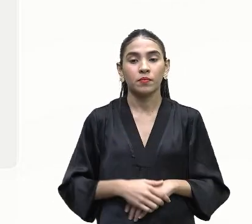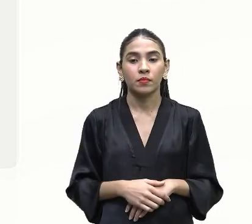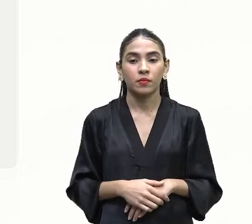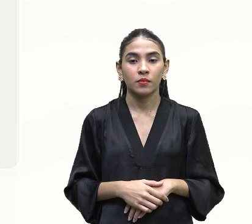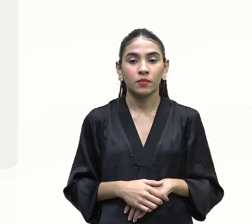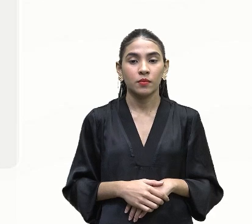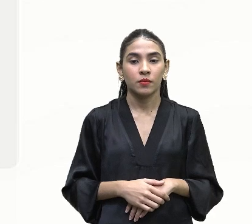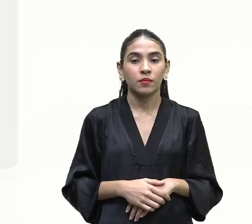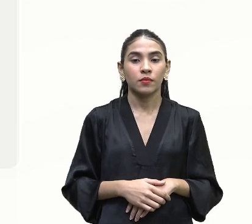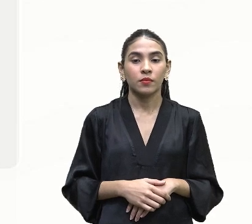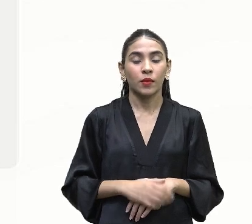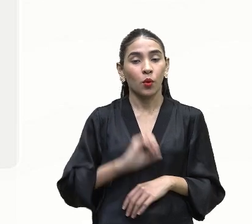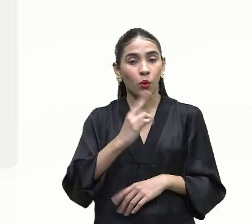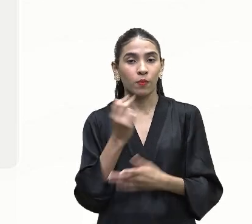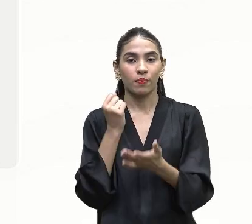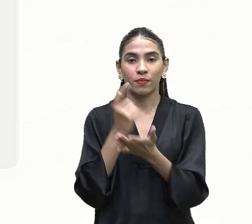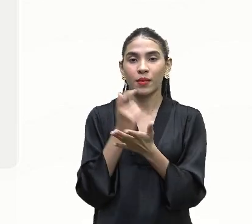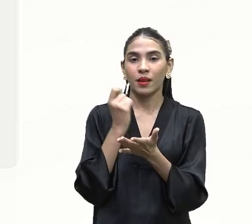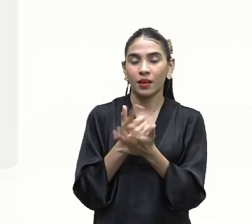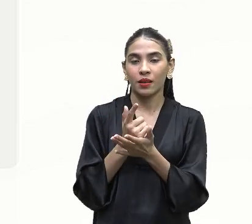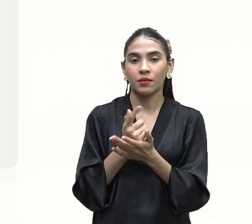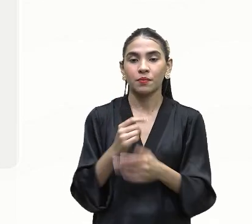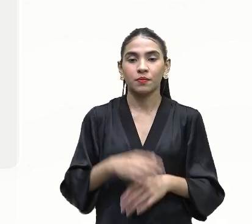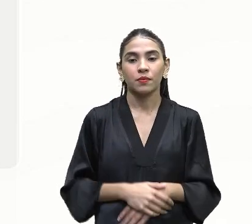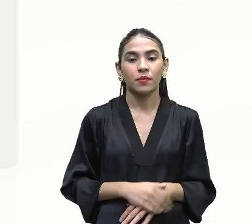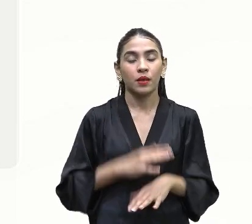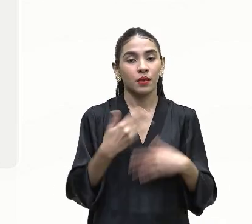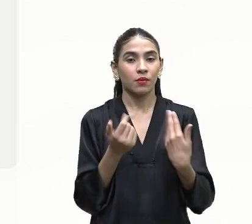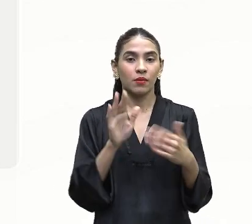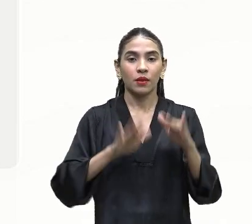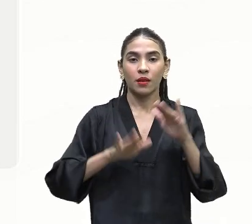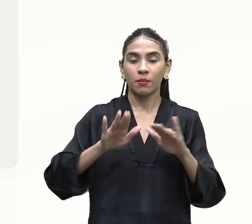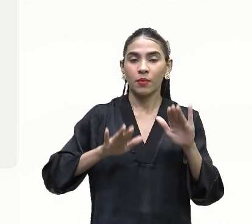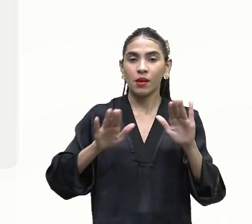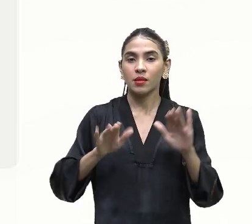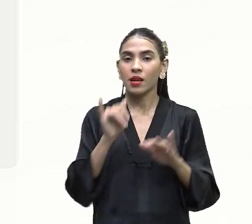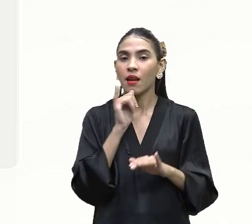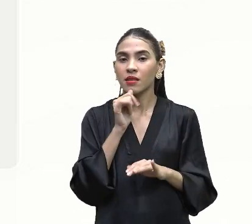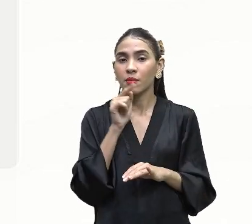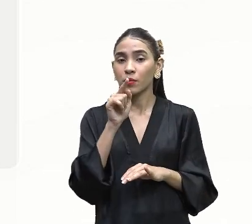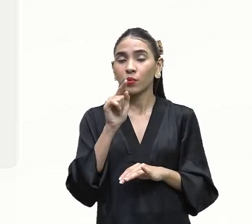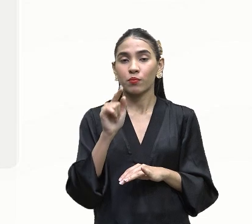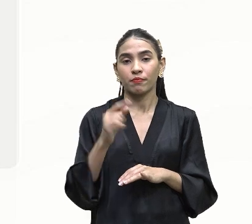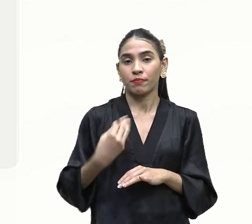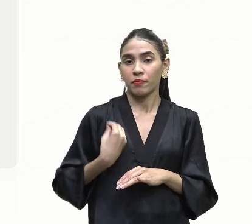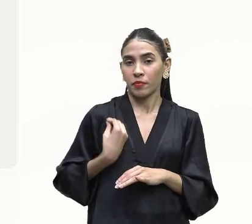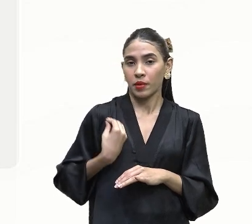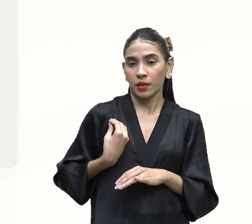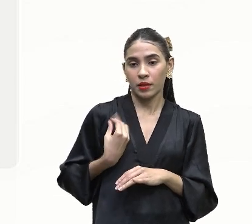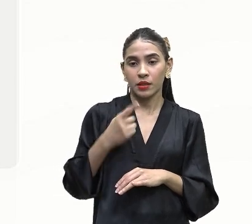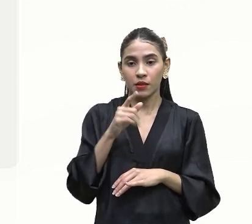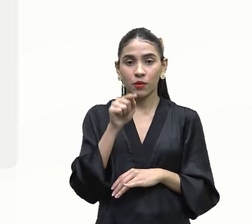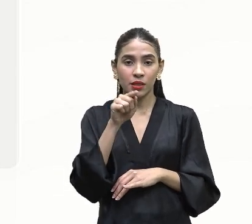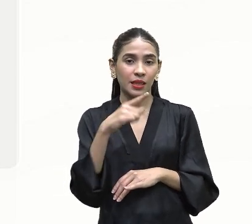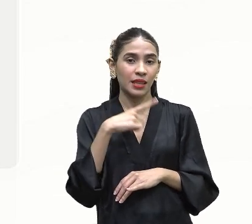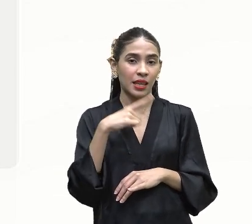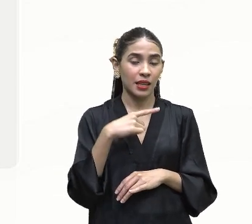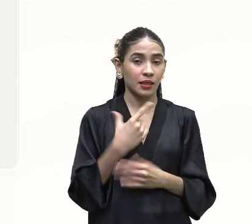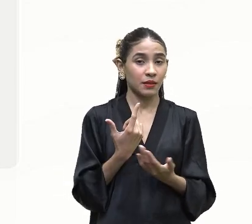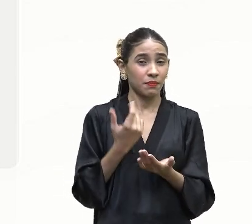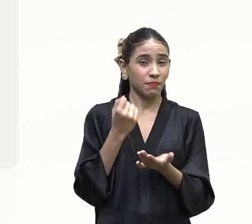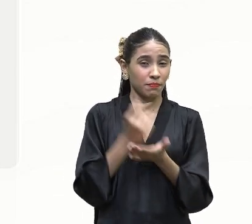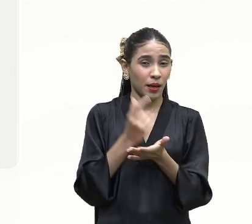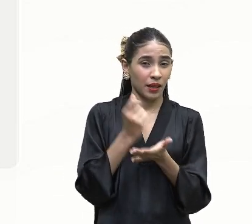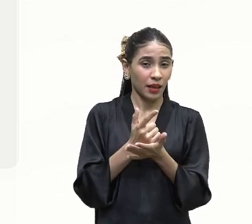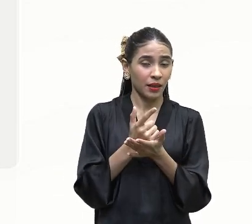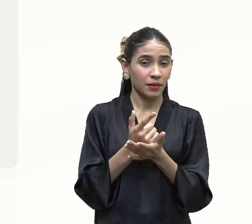ou pagar dívidas. Então, aqui vai depender da sua situação. Se você tem dívidas,